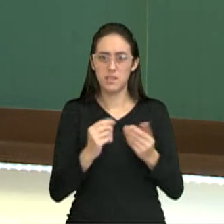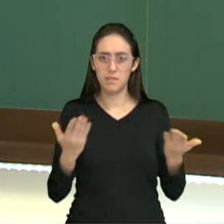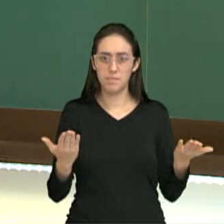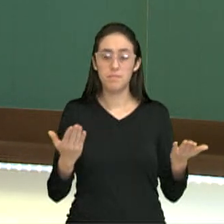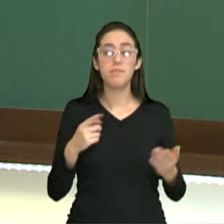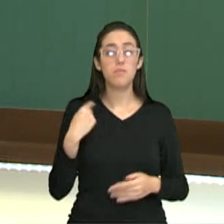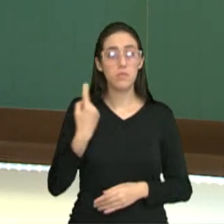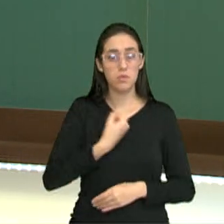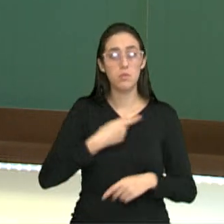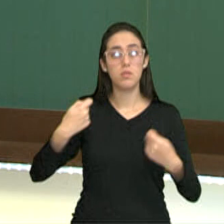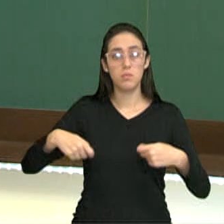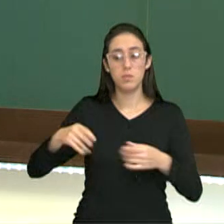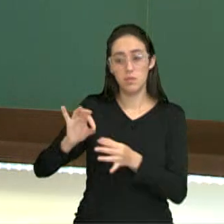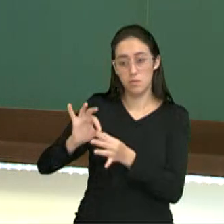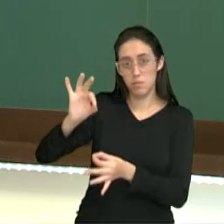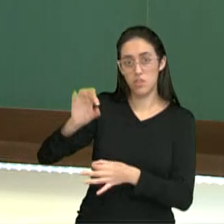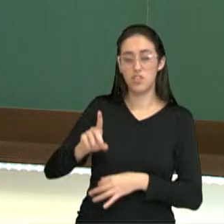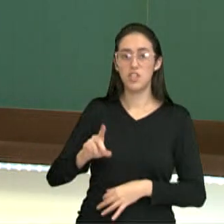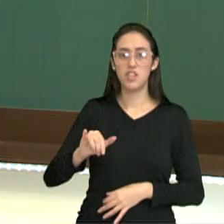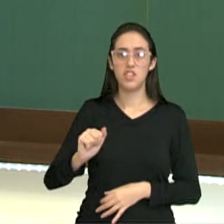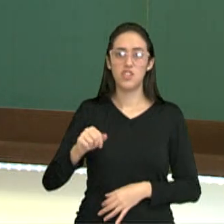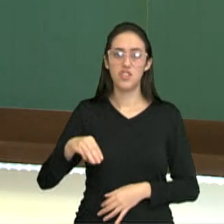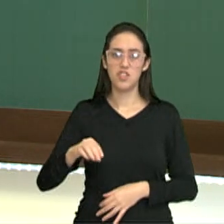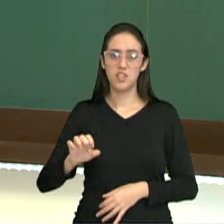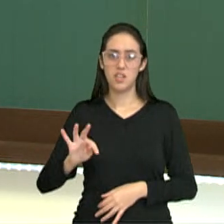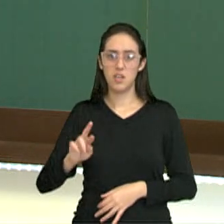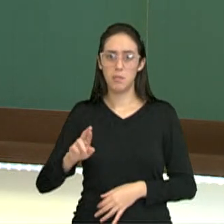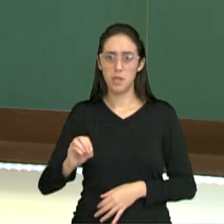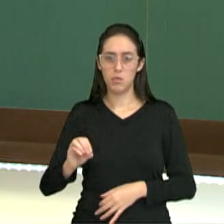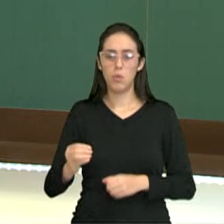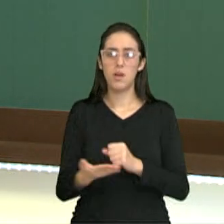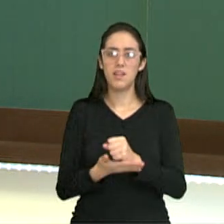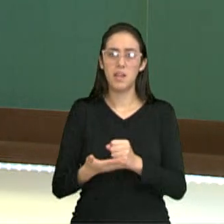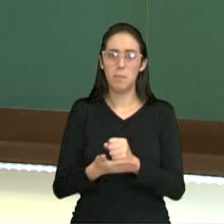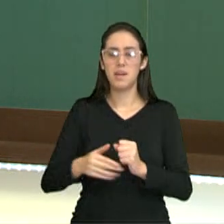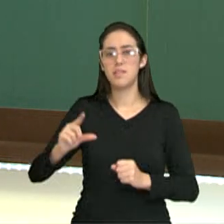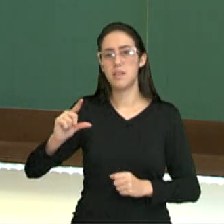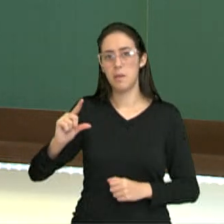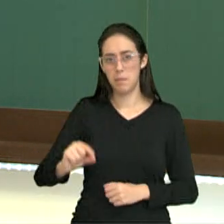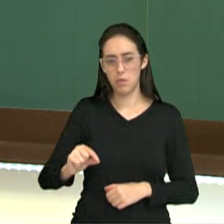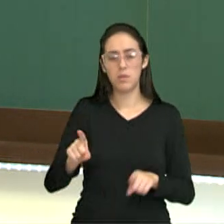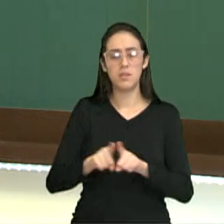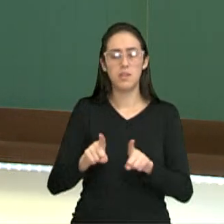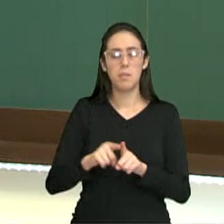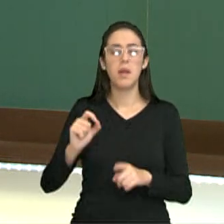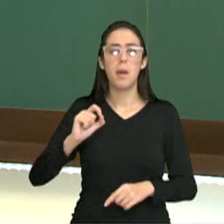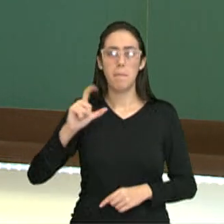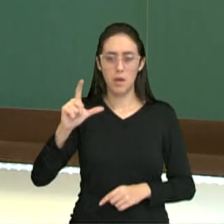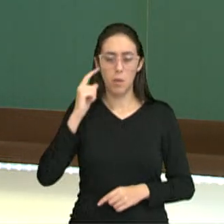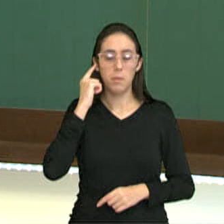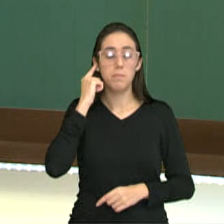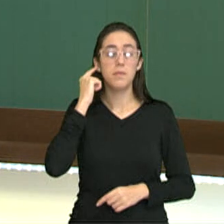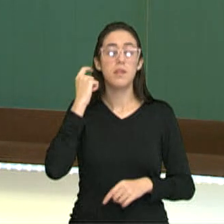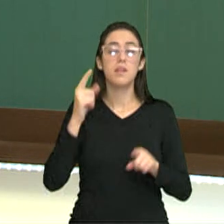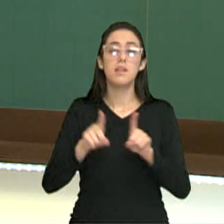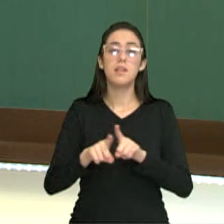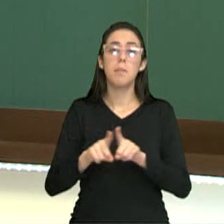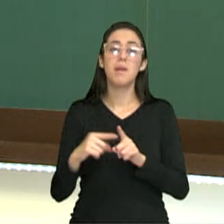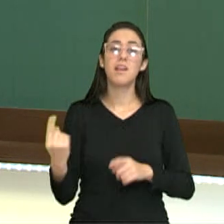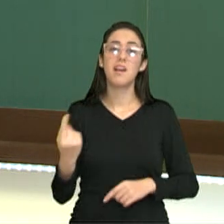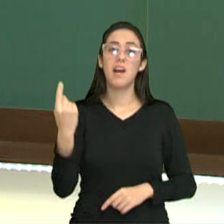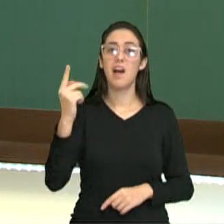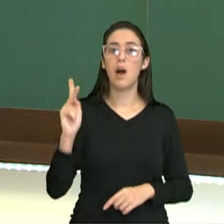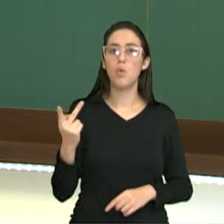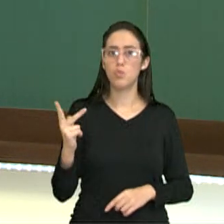Vamos medir qual é o diâmetro da base menor, quanto que é o diâmetro da base maior e qual que é a altura desse